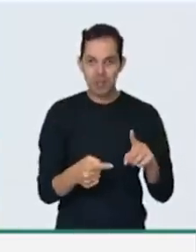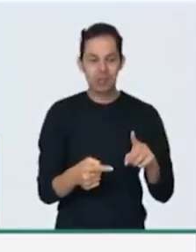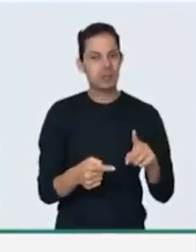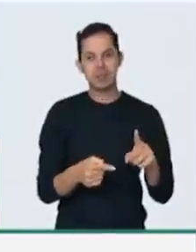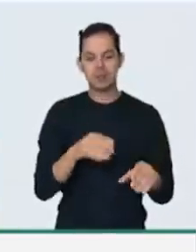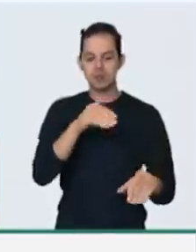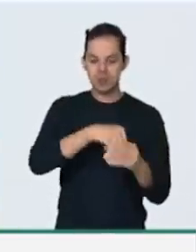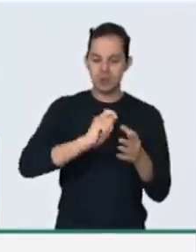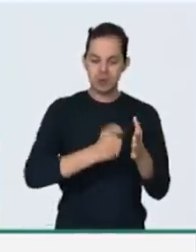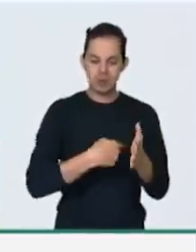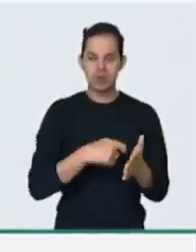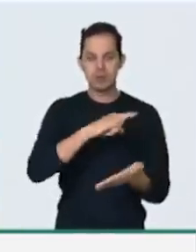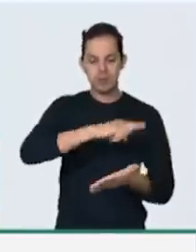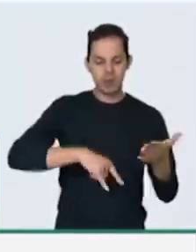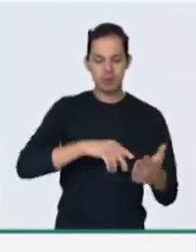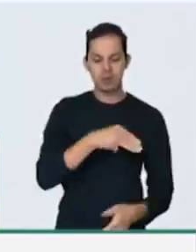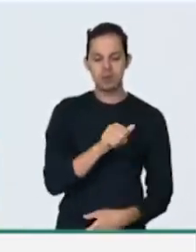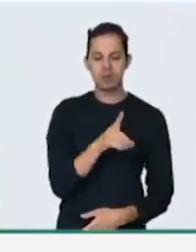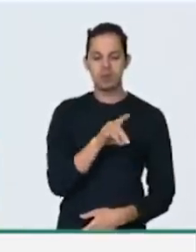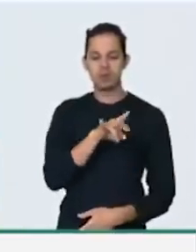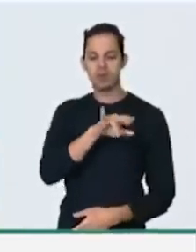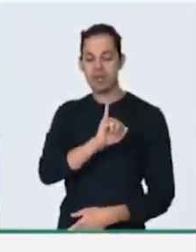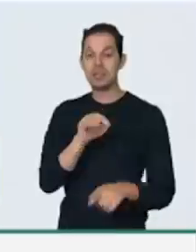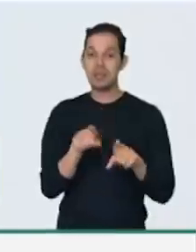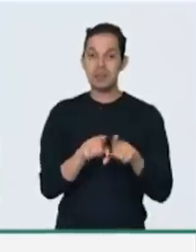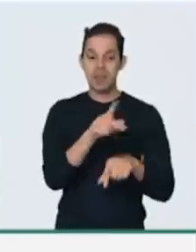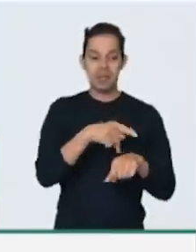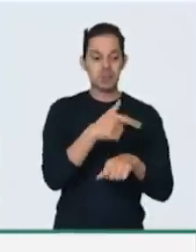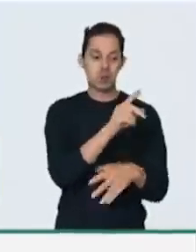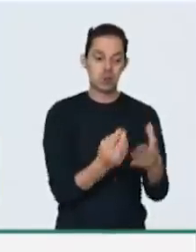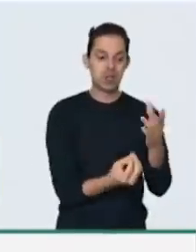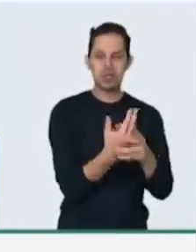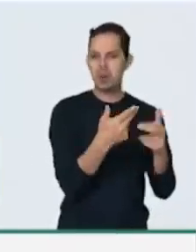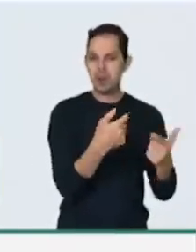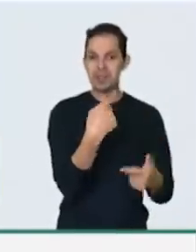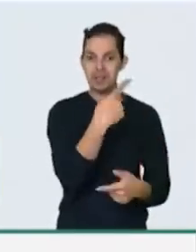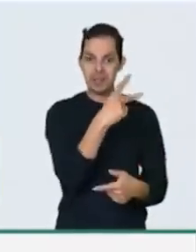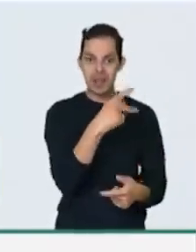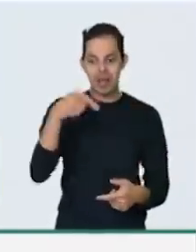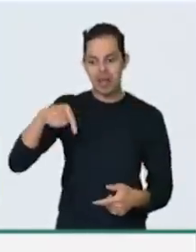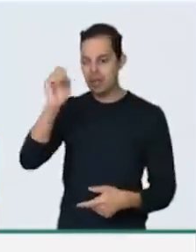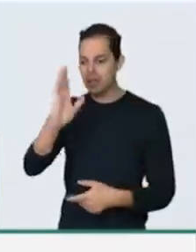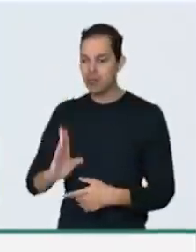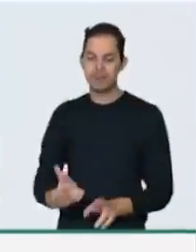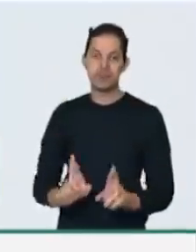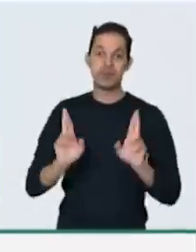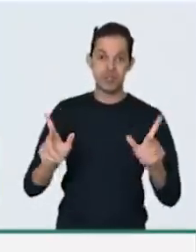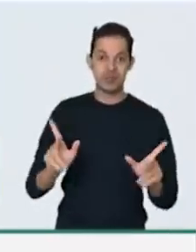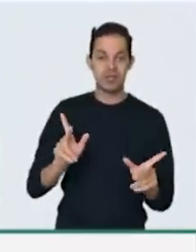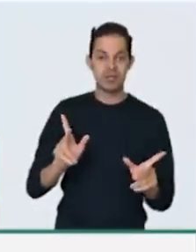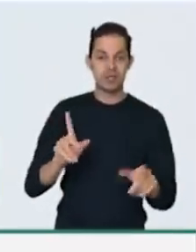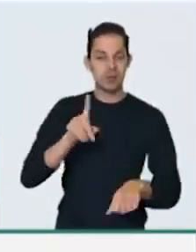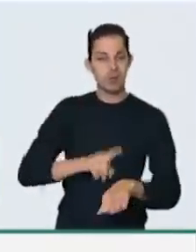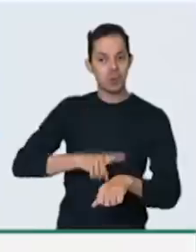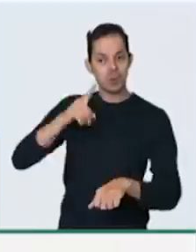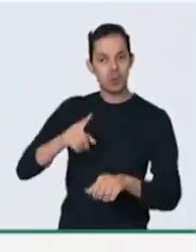de Madrid, e vice-versa, né, tecnologias também estrangeiras que tivessem já registradas nesses países parceiros não estavam